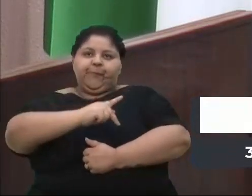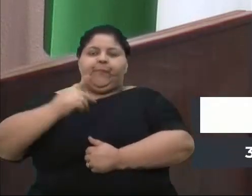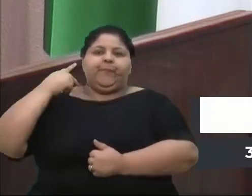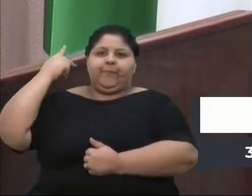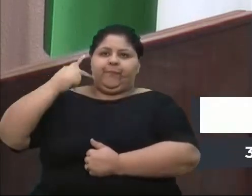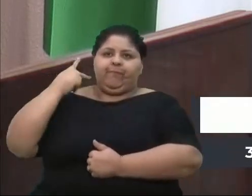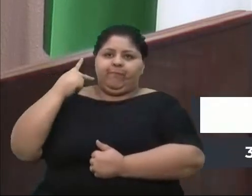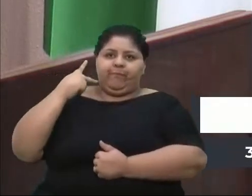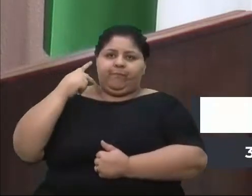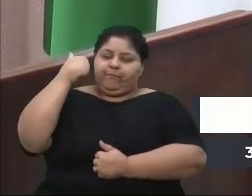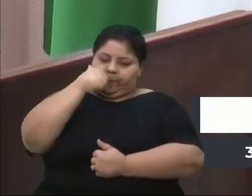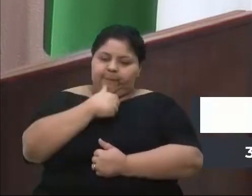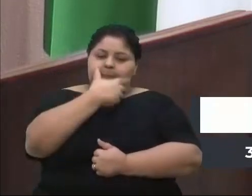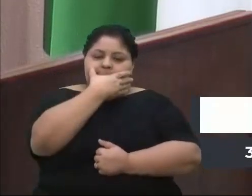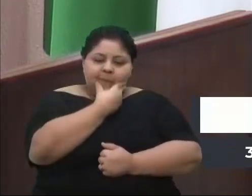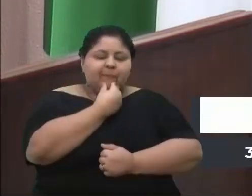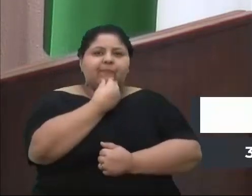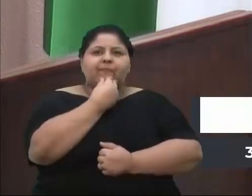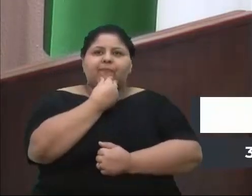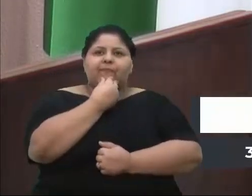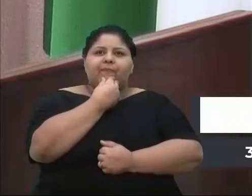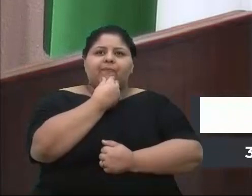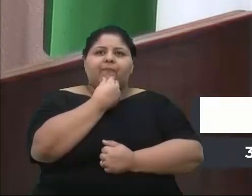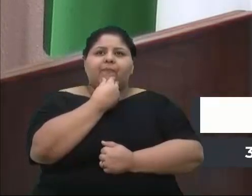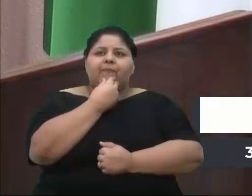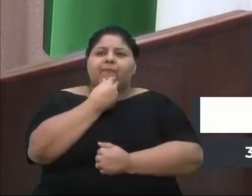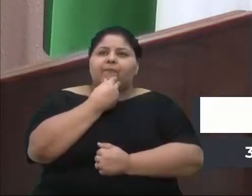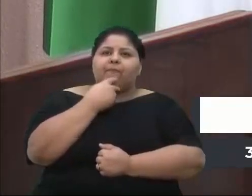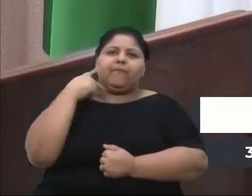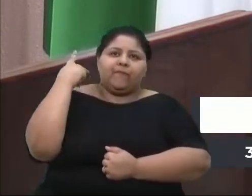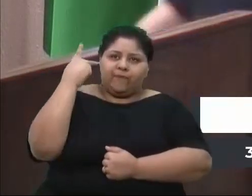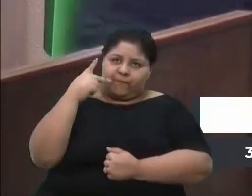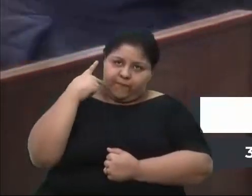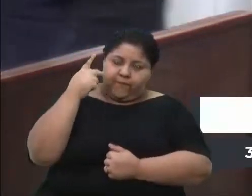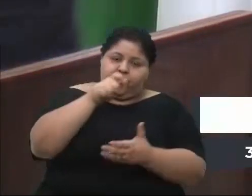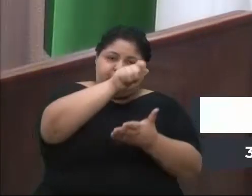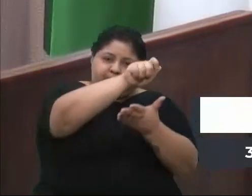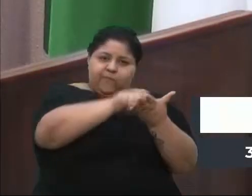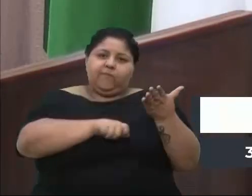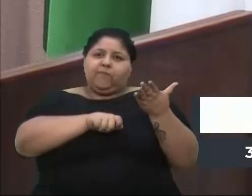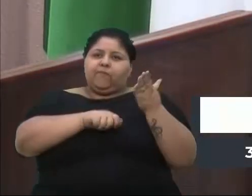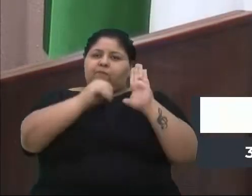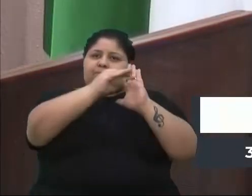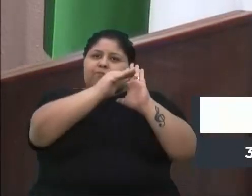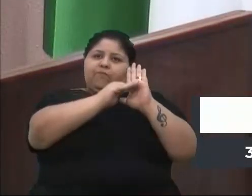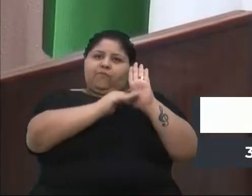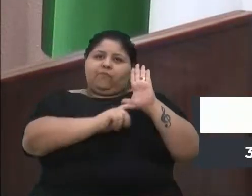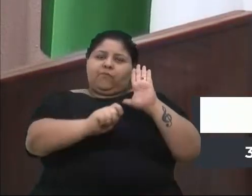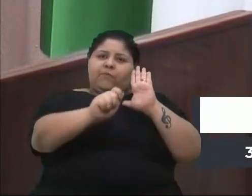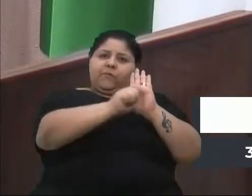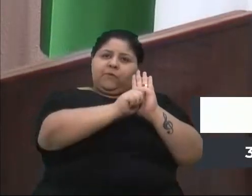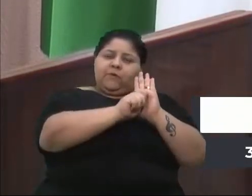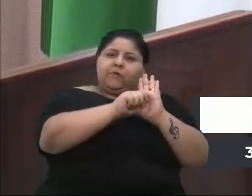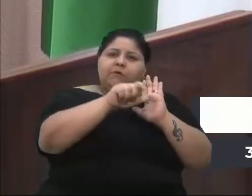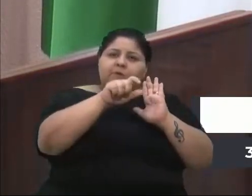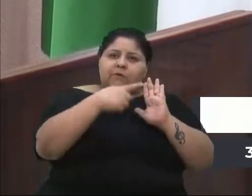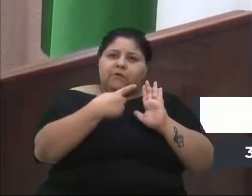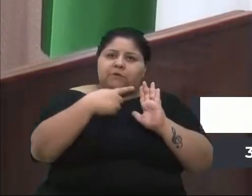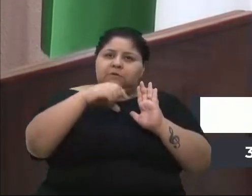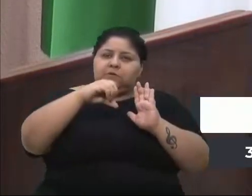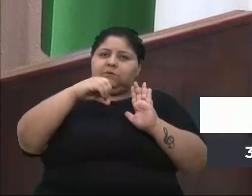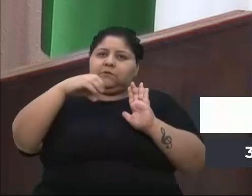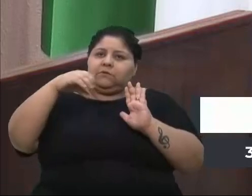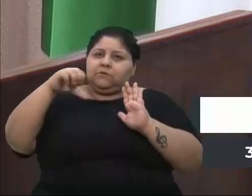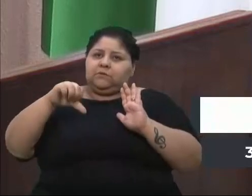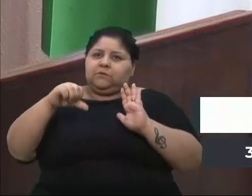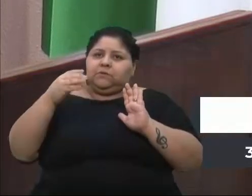vereadoras e senhores vereadores, o vereador que o presente subscreve, nos termos do artigo 109, parágrafo 2º do Regimento Interno